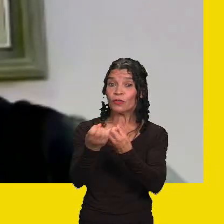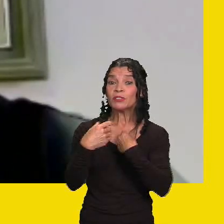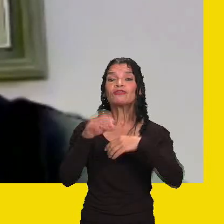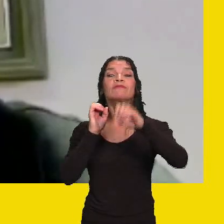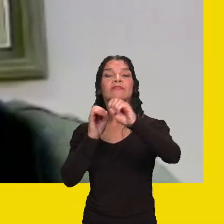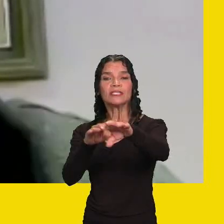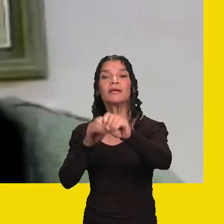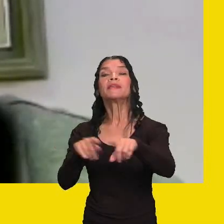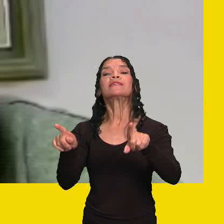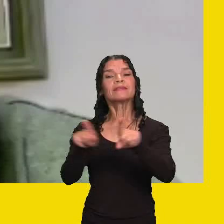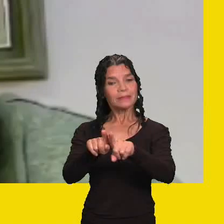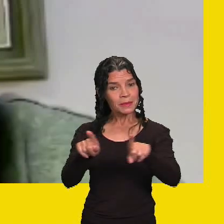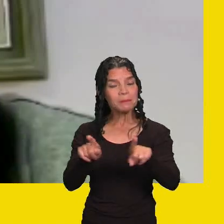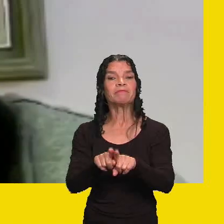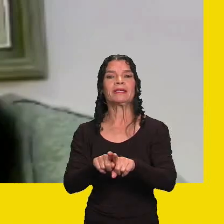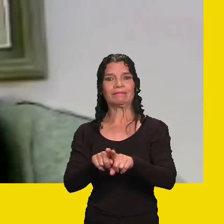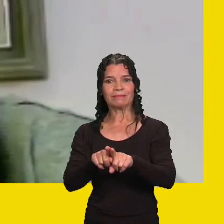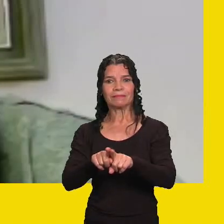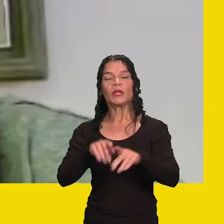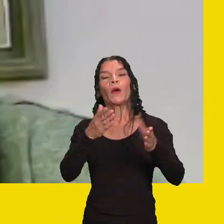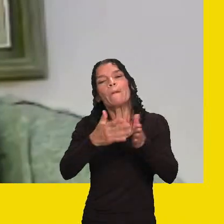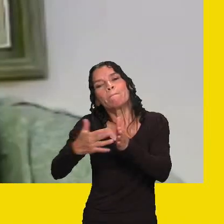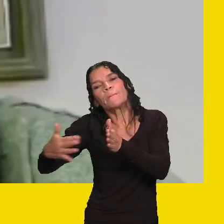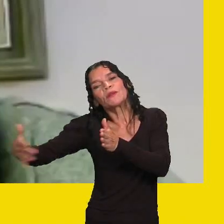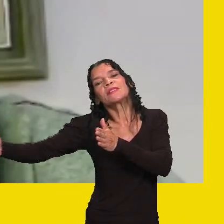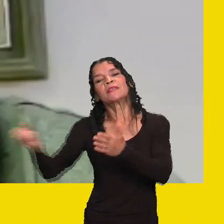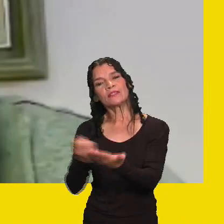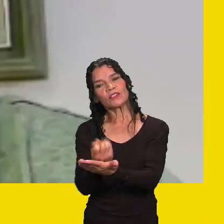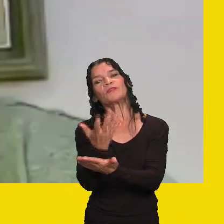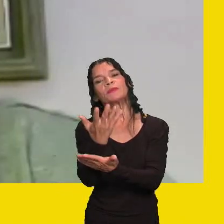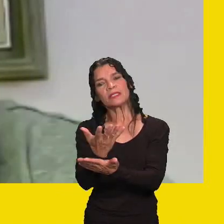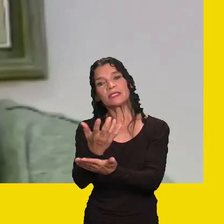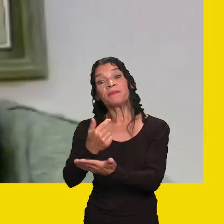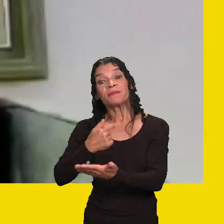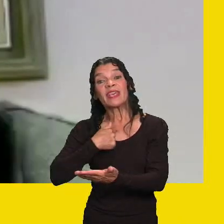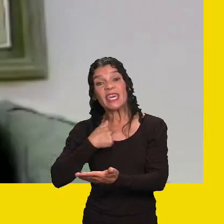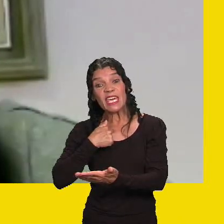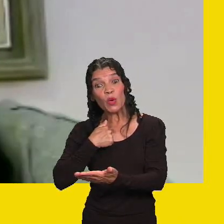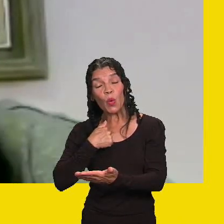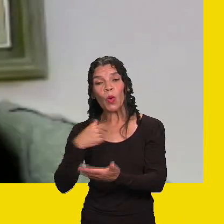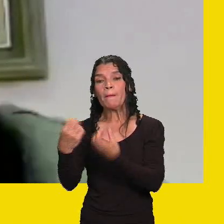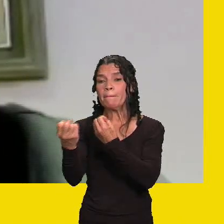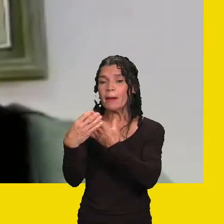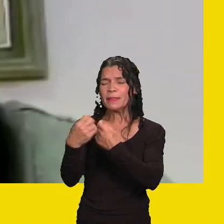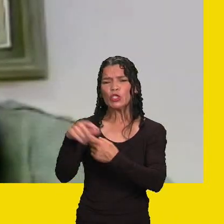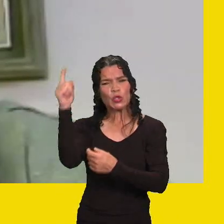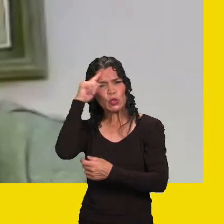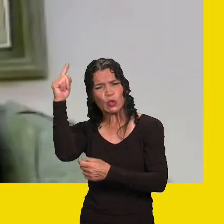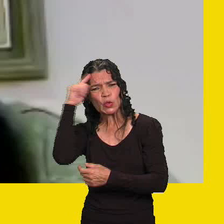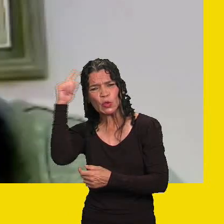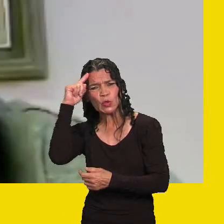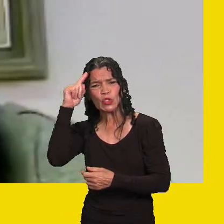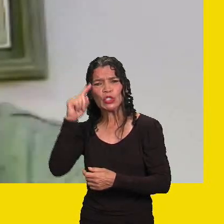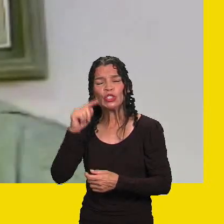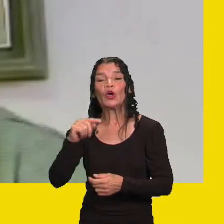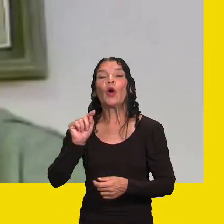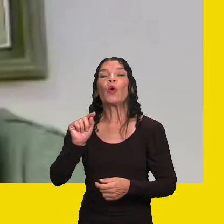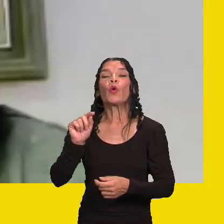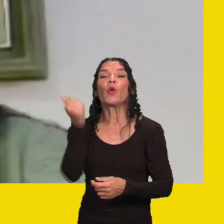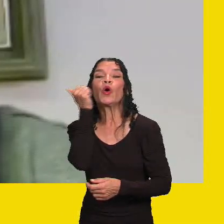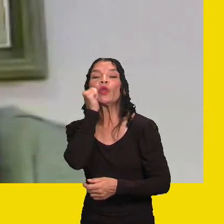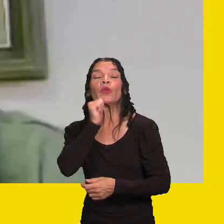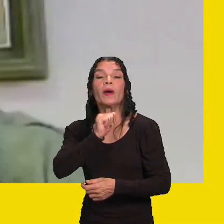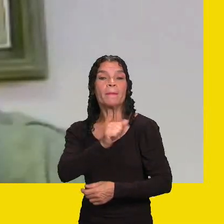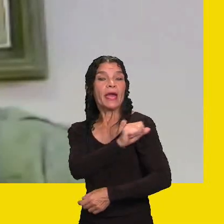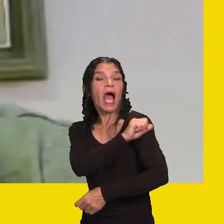pode levar a elas o processo de alfabetização. Eu me alfabetizo todo dia quando Dona Domingas entra na minha sala